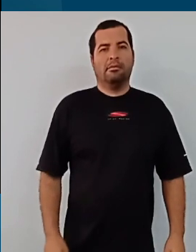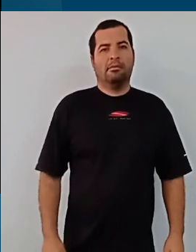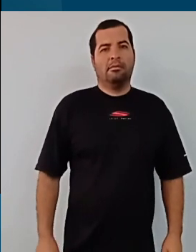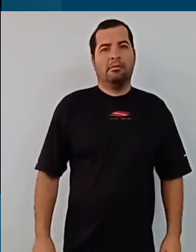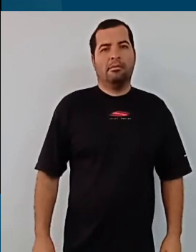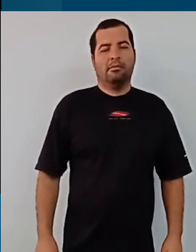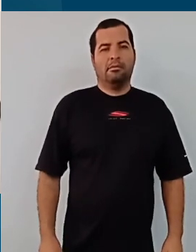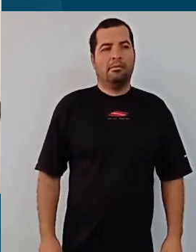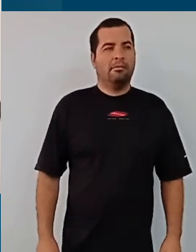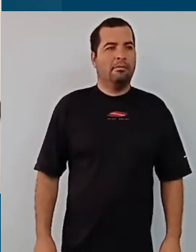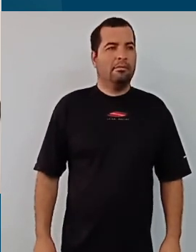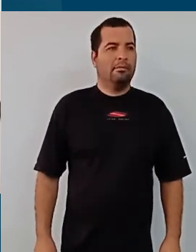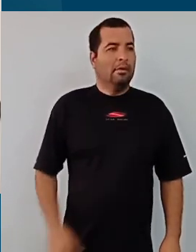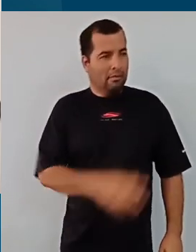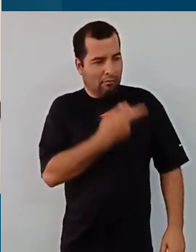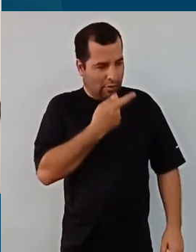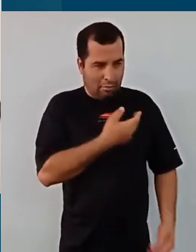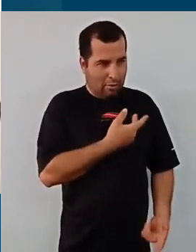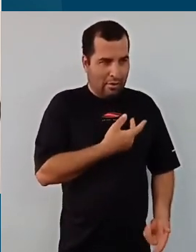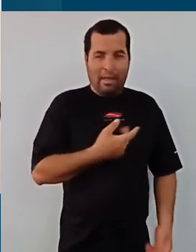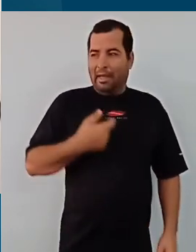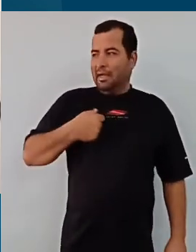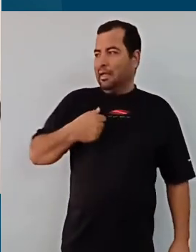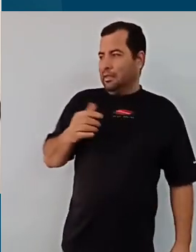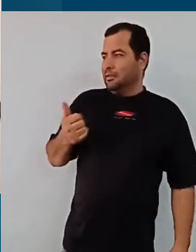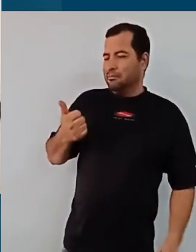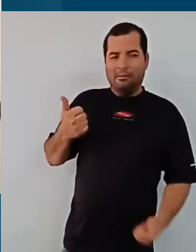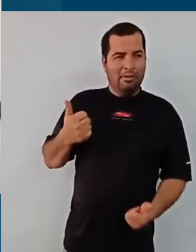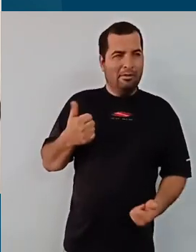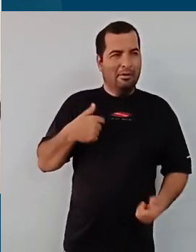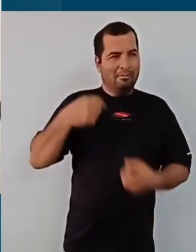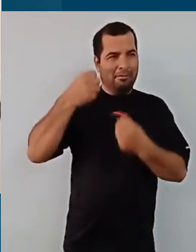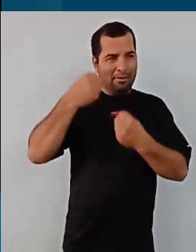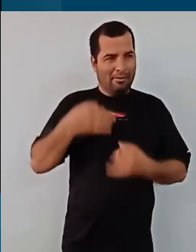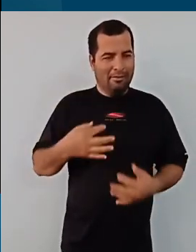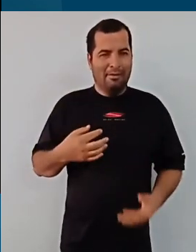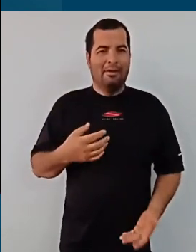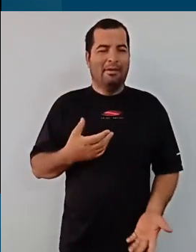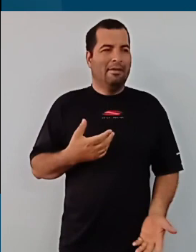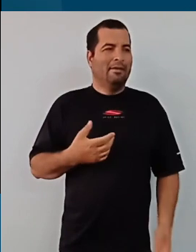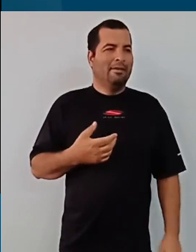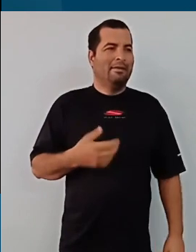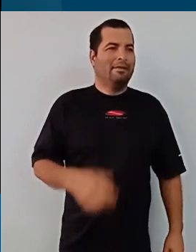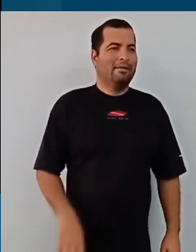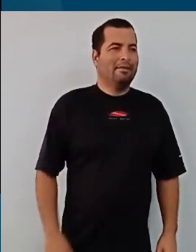desculpa. Não cortou, não. Já que você me provocou um pouquinho... Eu adoro.